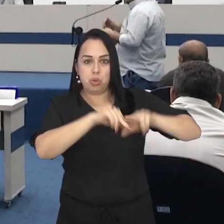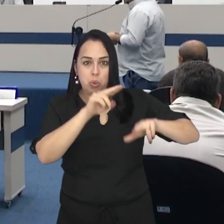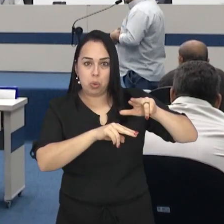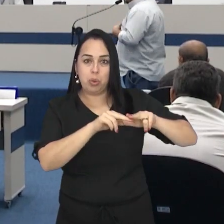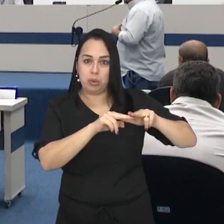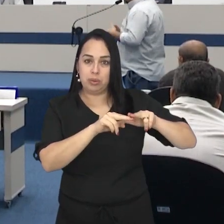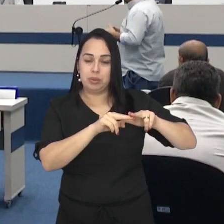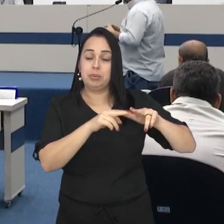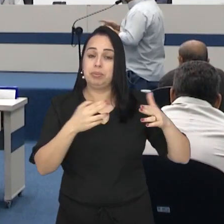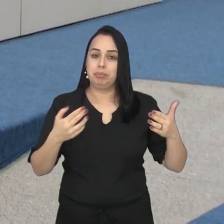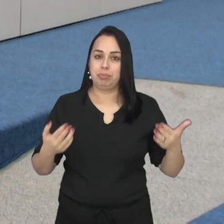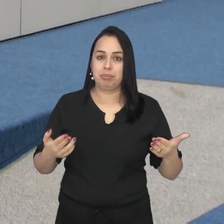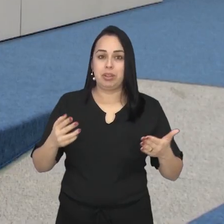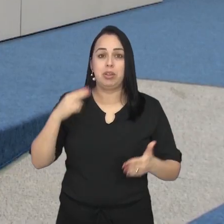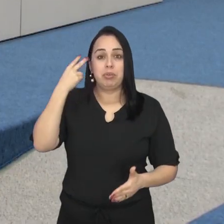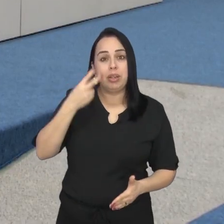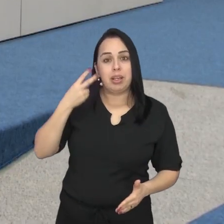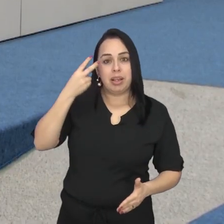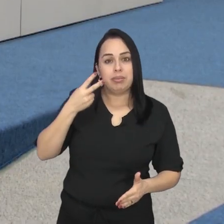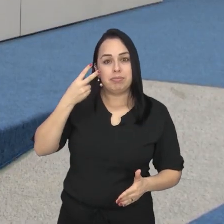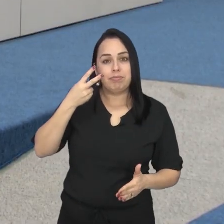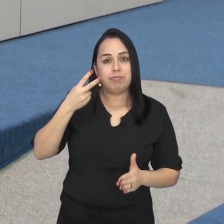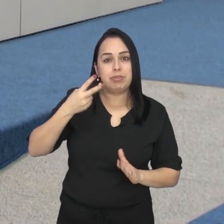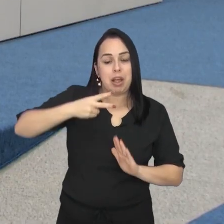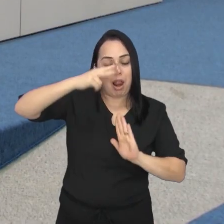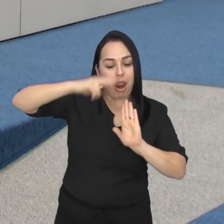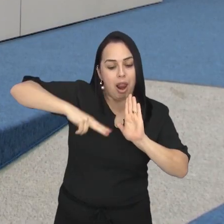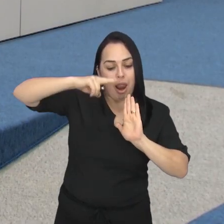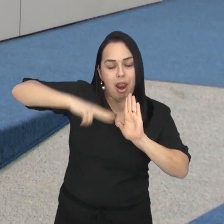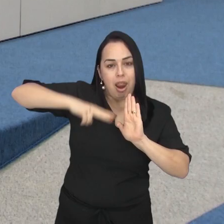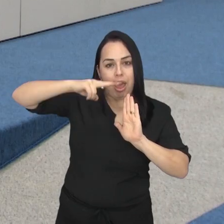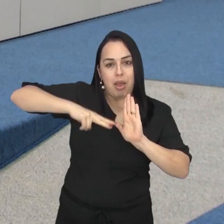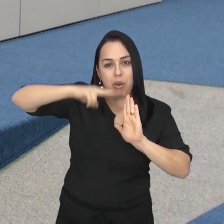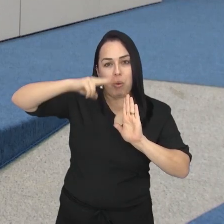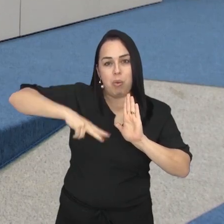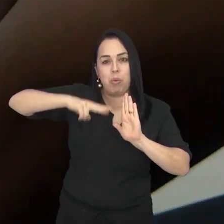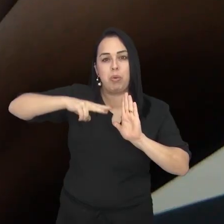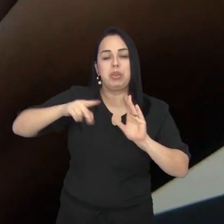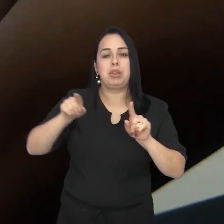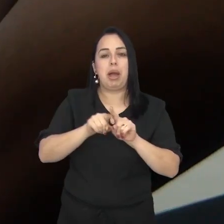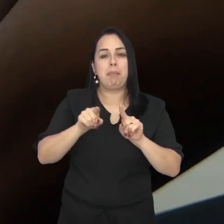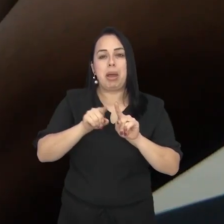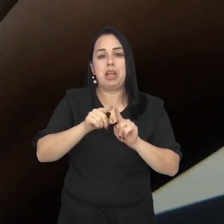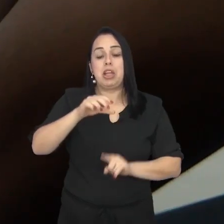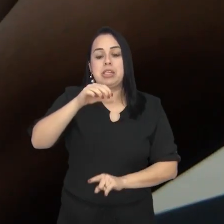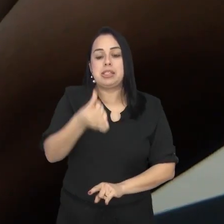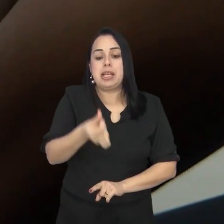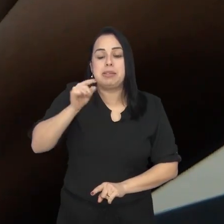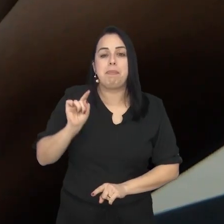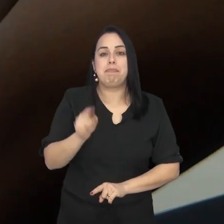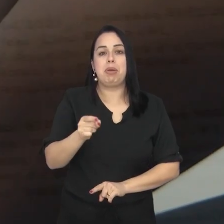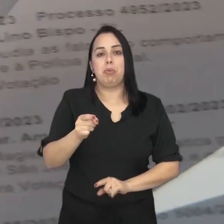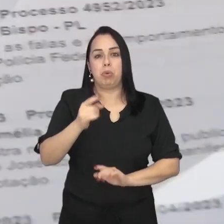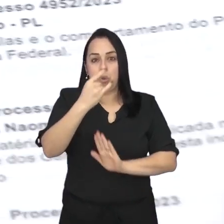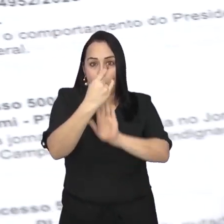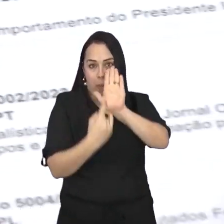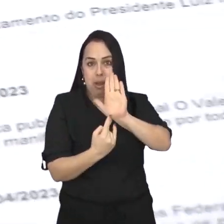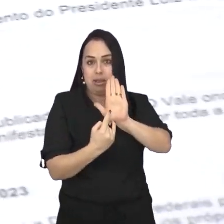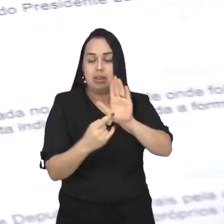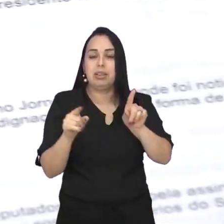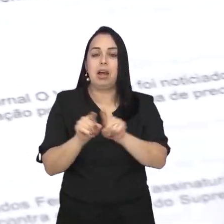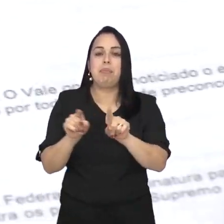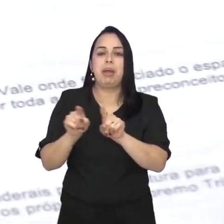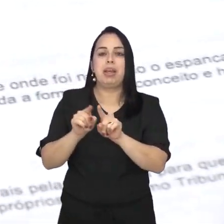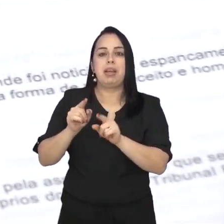entre fevereiro e junho, os vereadores apreciaram mais de 6 mil documentos e aprovaram 91 leis.